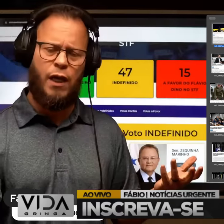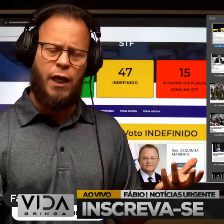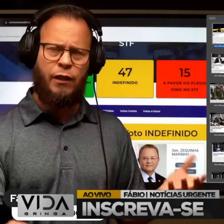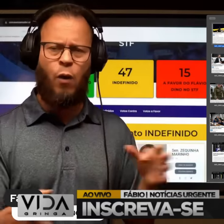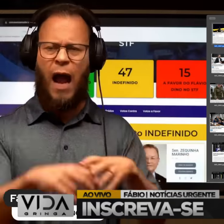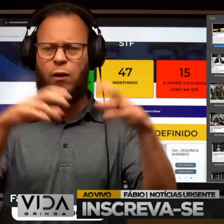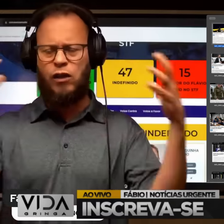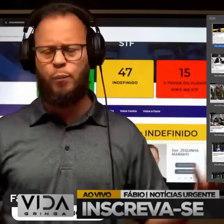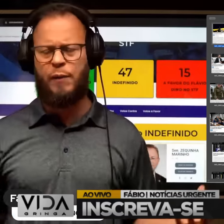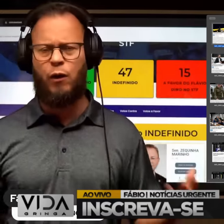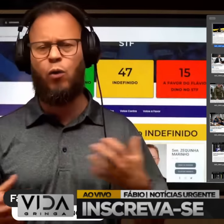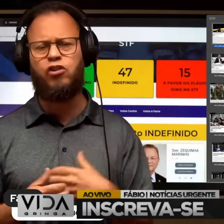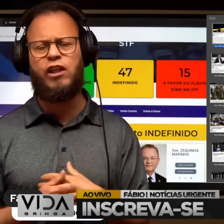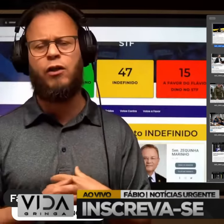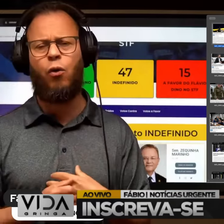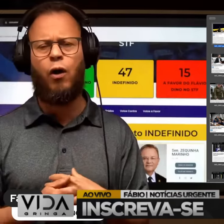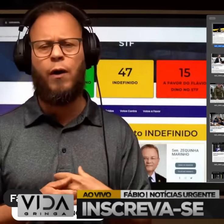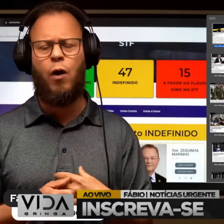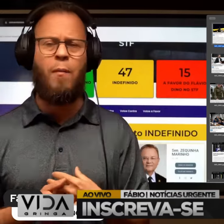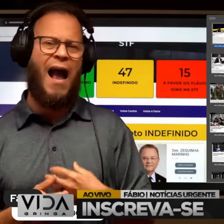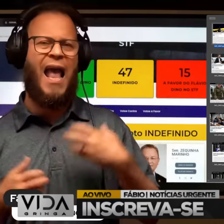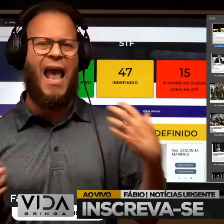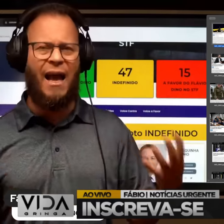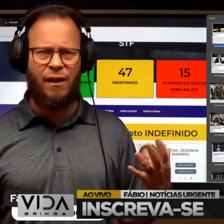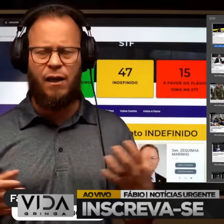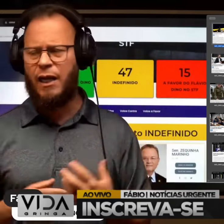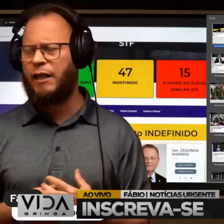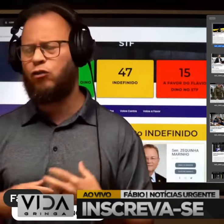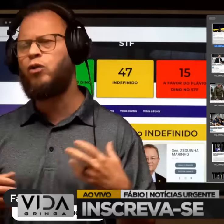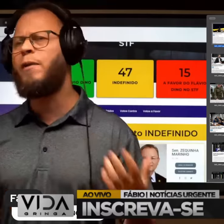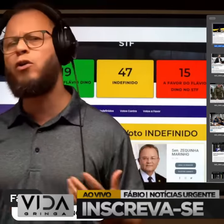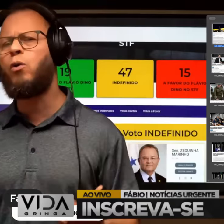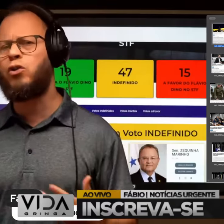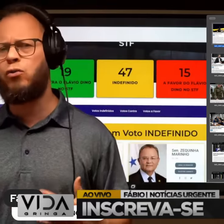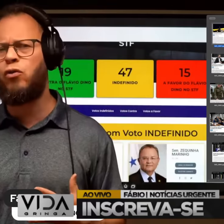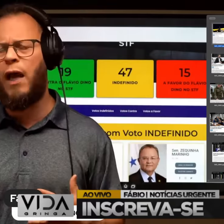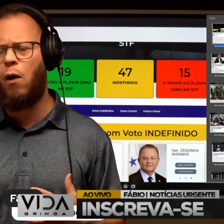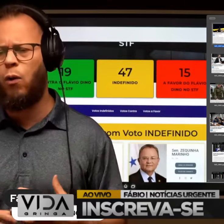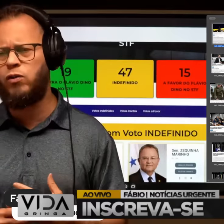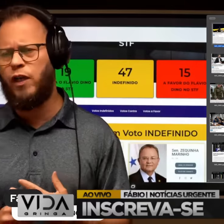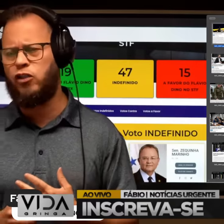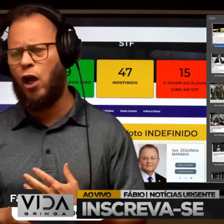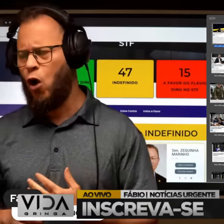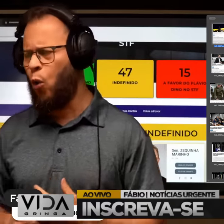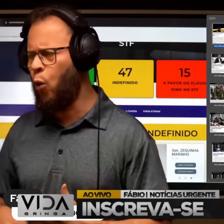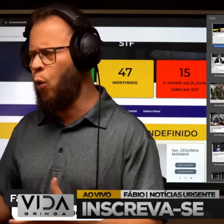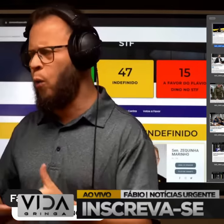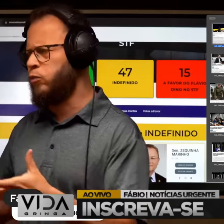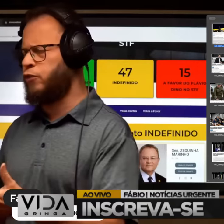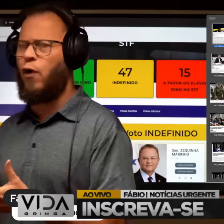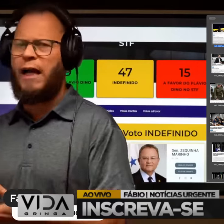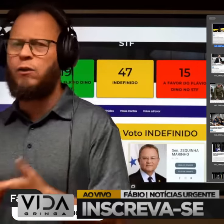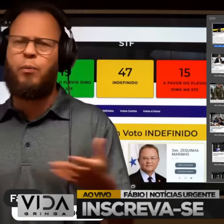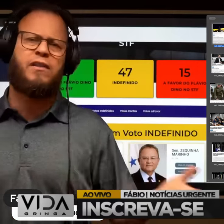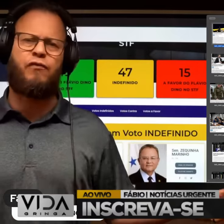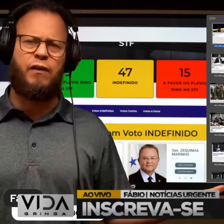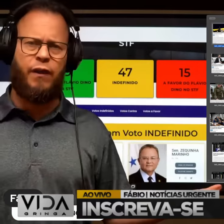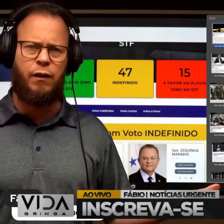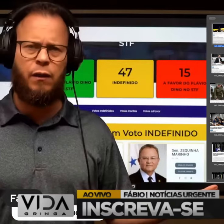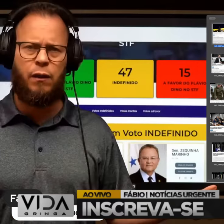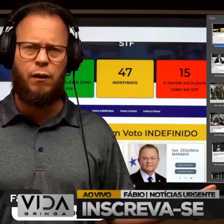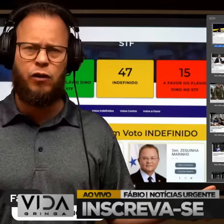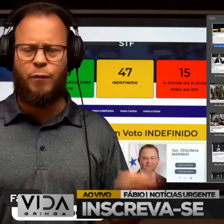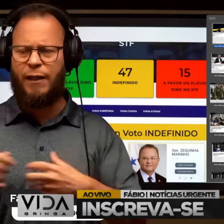isso. Então, a Suprema Corte criou uma regra que é totalmente inconstitucional. Ou seja, o advogado não pode se